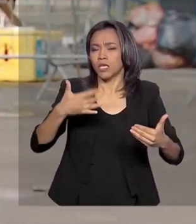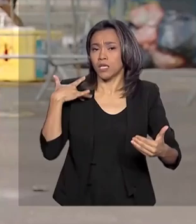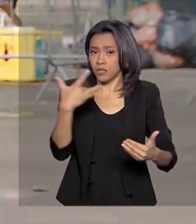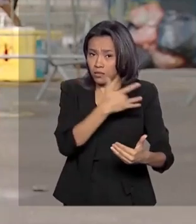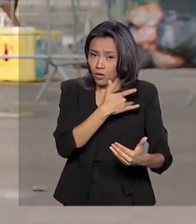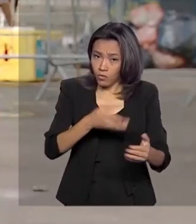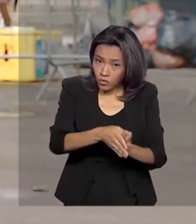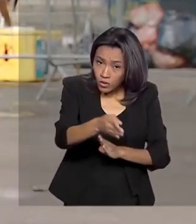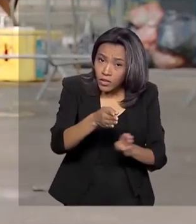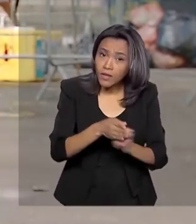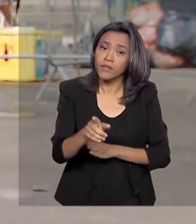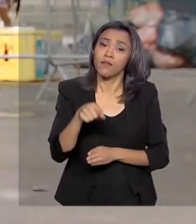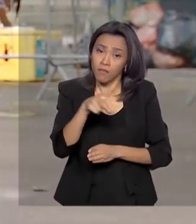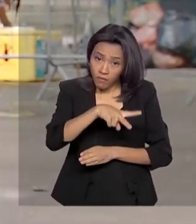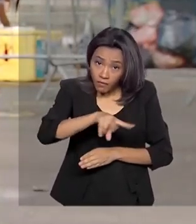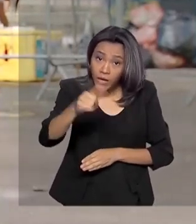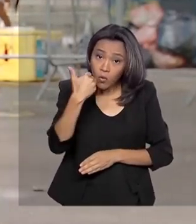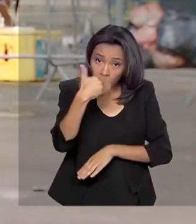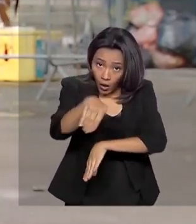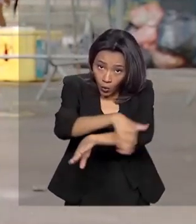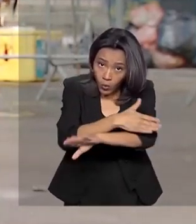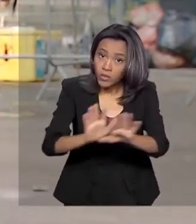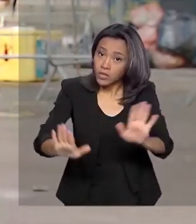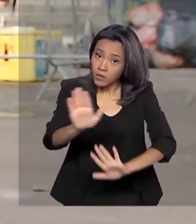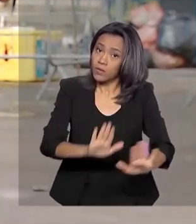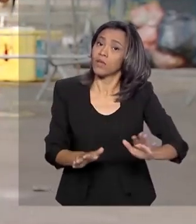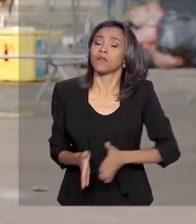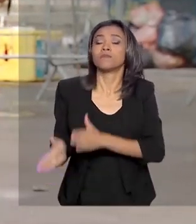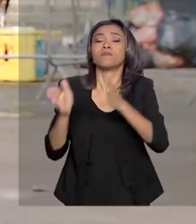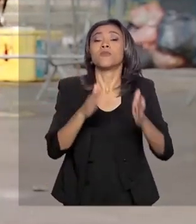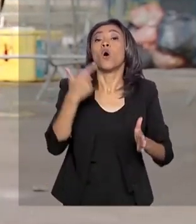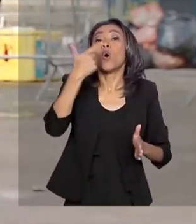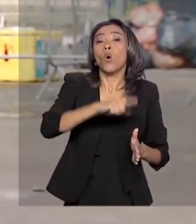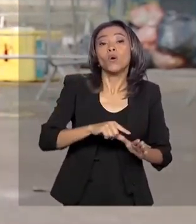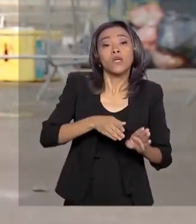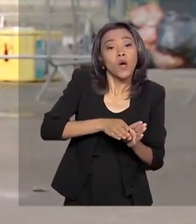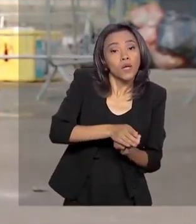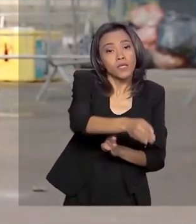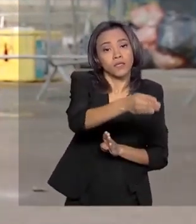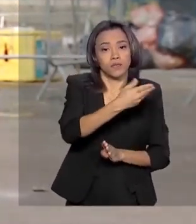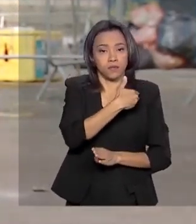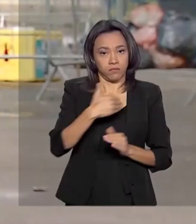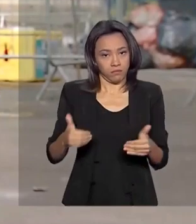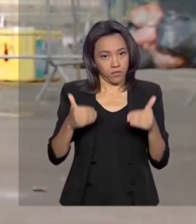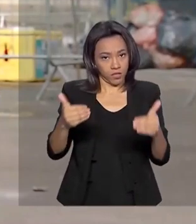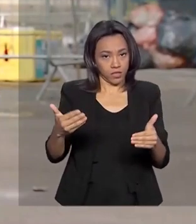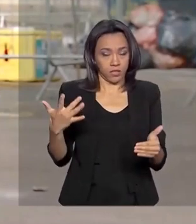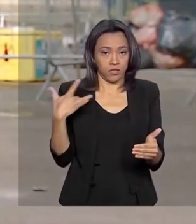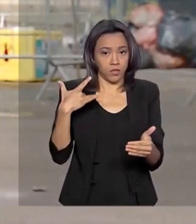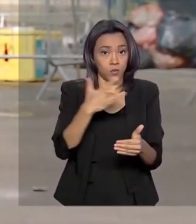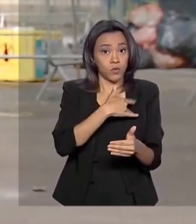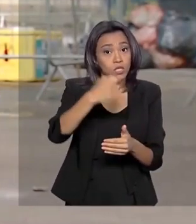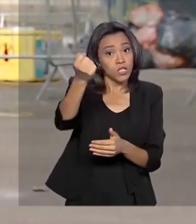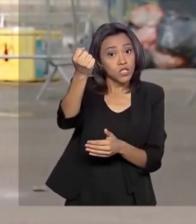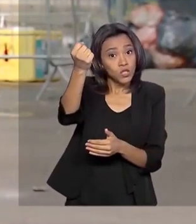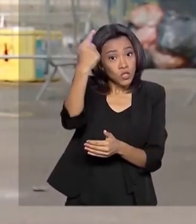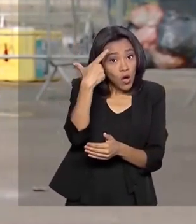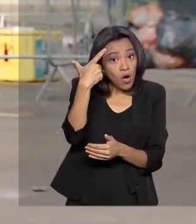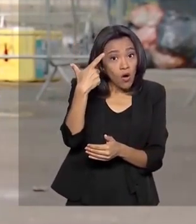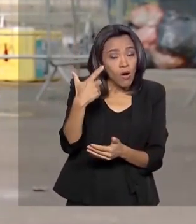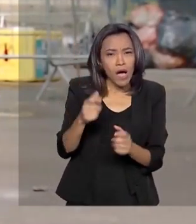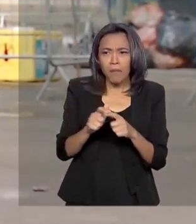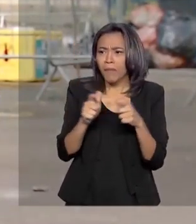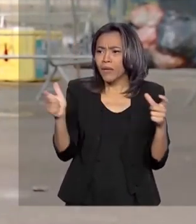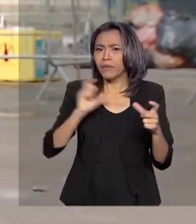rua, tem que ter esses cuidados todos. Outra coisa que o Ministério da Saúde tem falado muito é sobre a questão do filtro solar. Todo mundo sai de casa, a